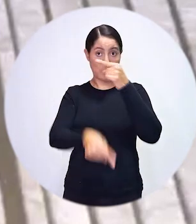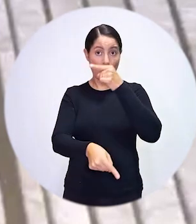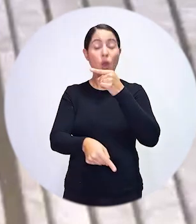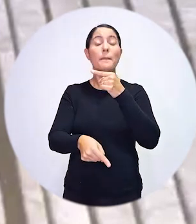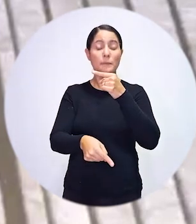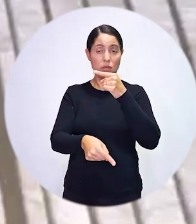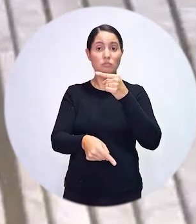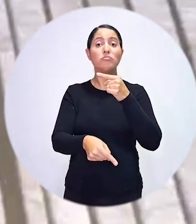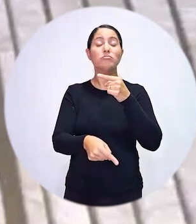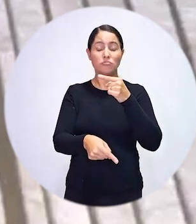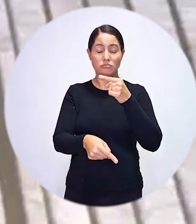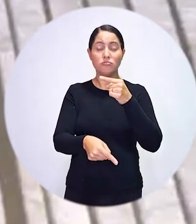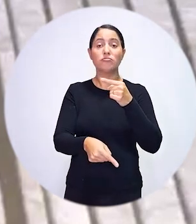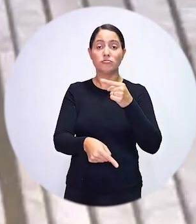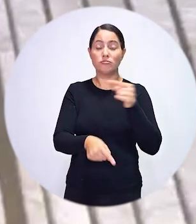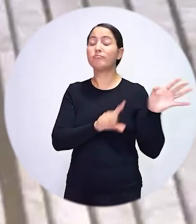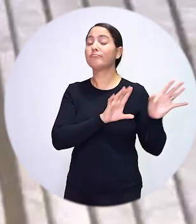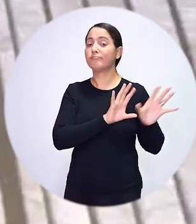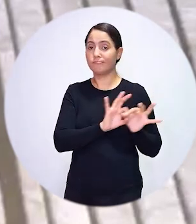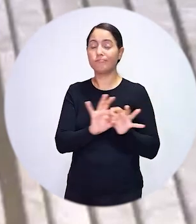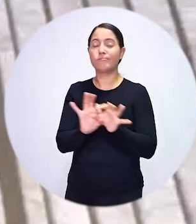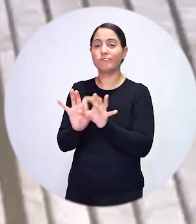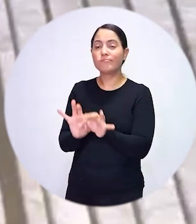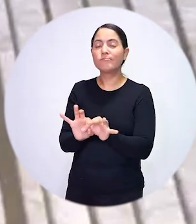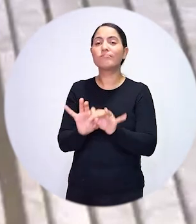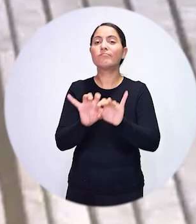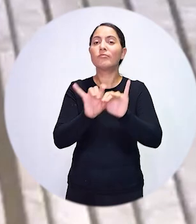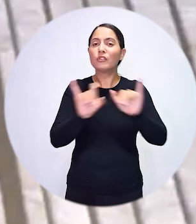é vedado, então,